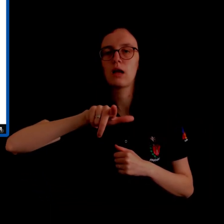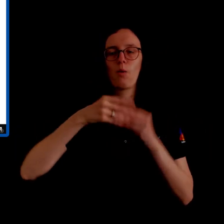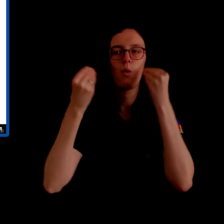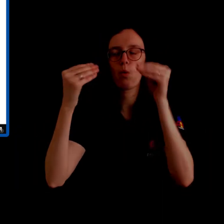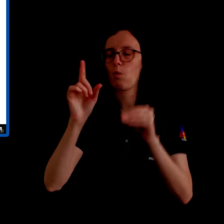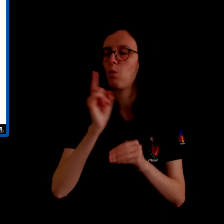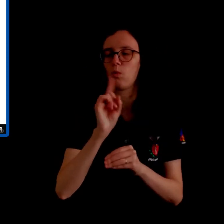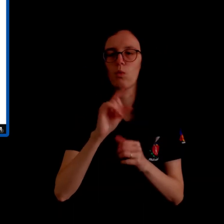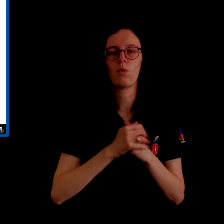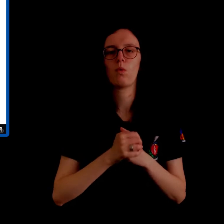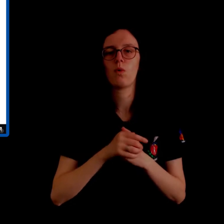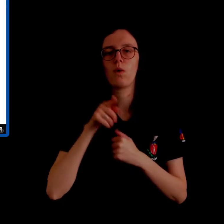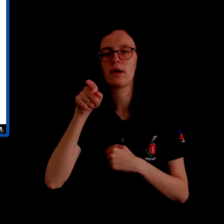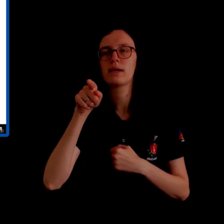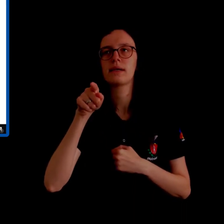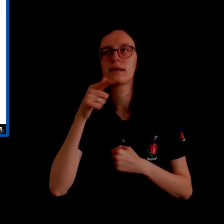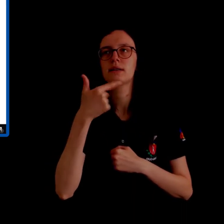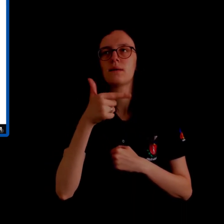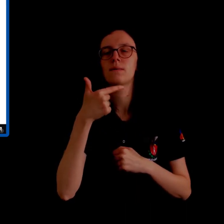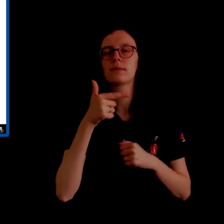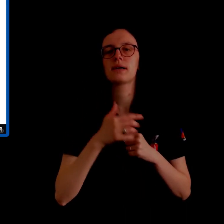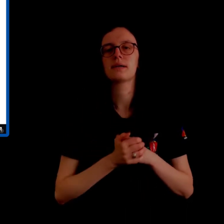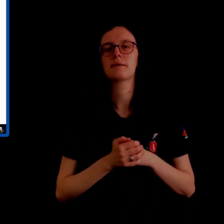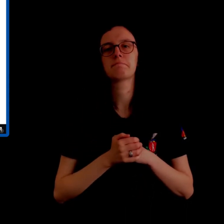colocado, tá? Isso não foi